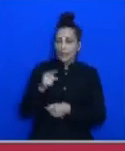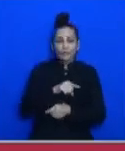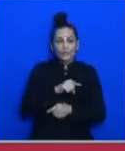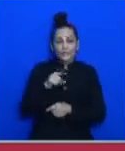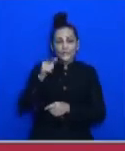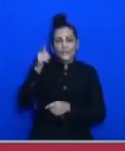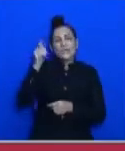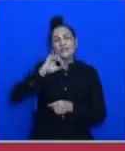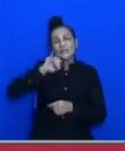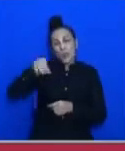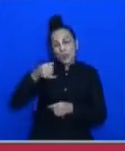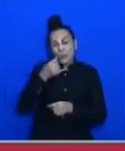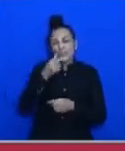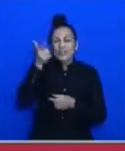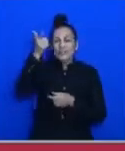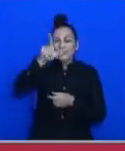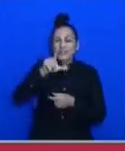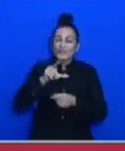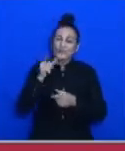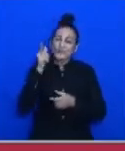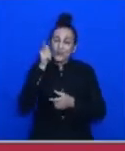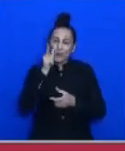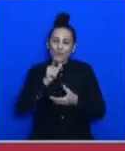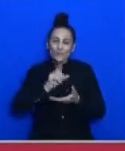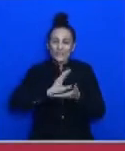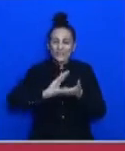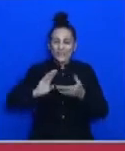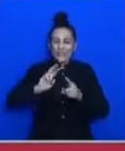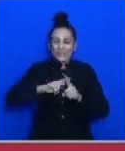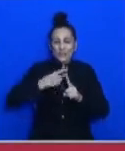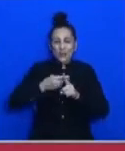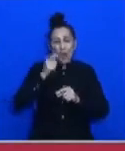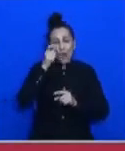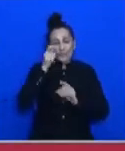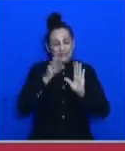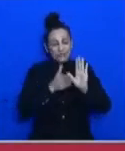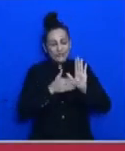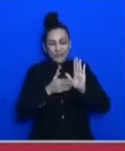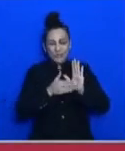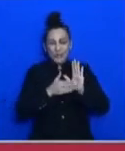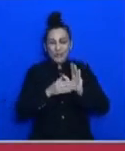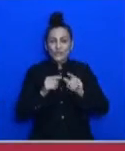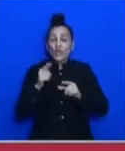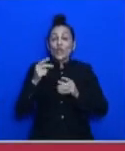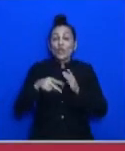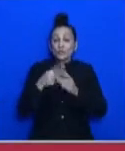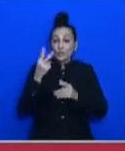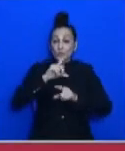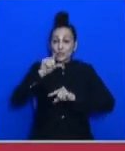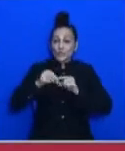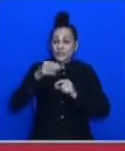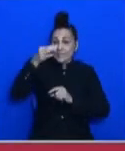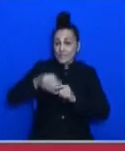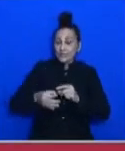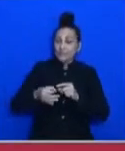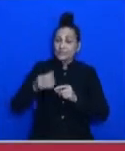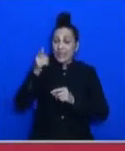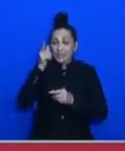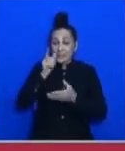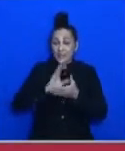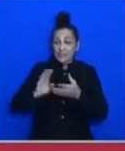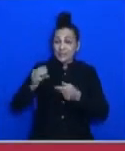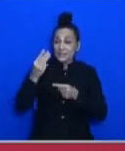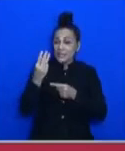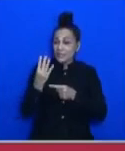Você tem mais uma chance de ganhar na dupla cena. Fique de olho na sua aposta. No segundo sorteio, você ganha também acertando 3, 4,